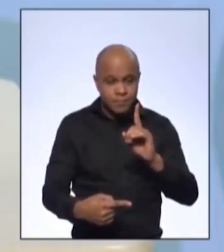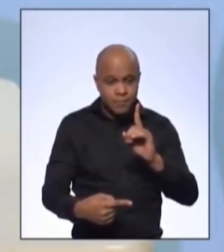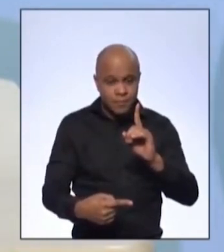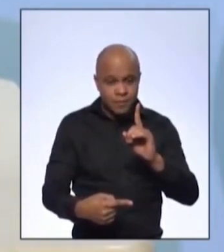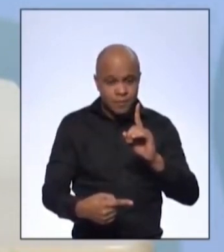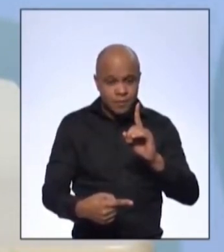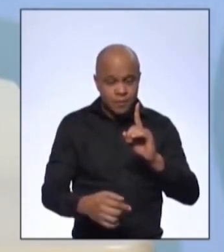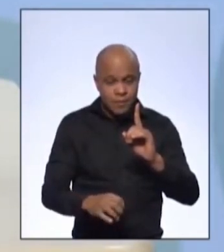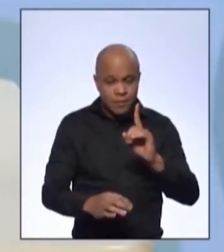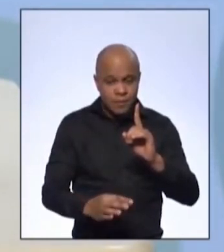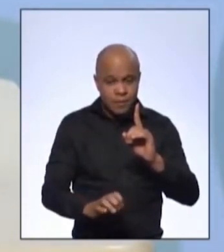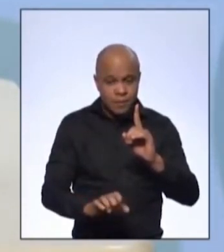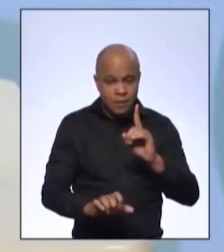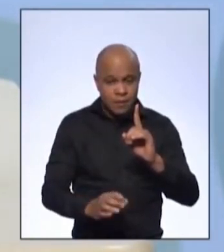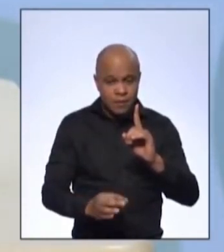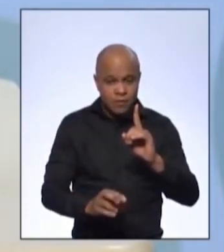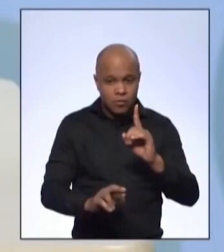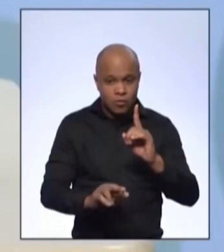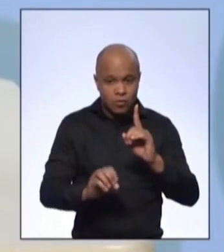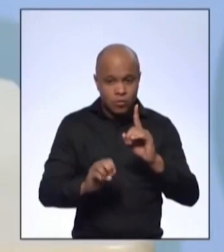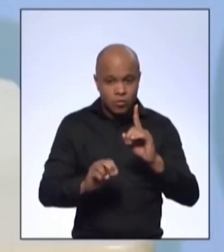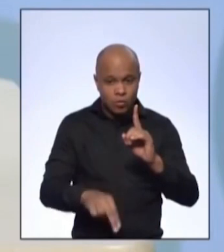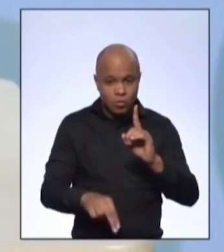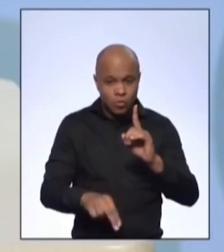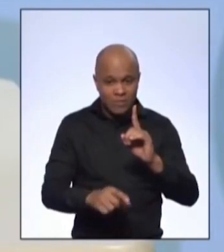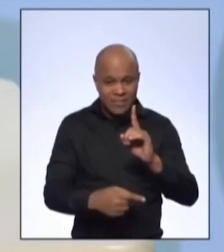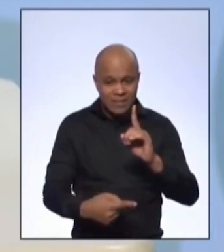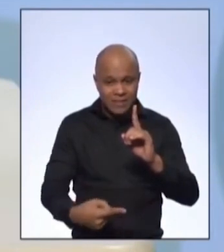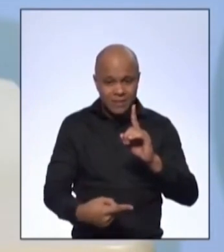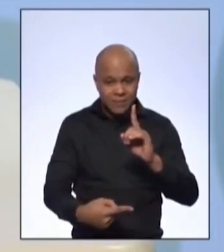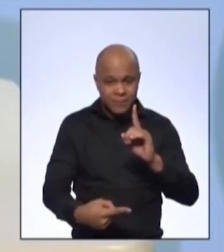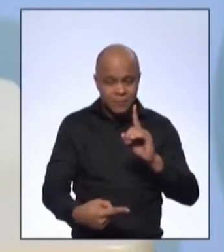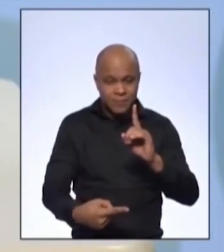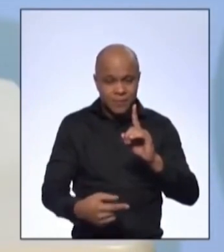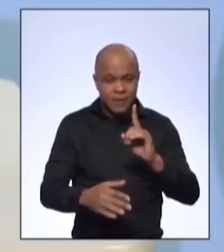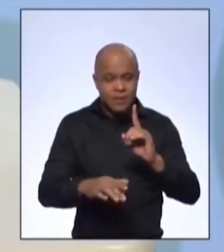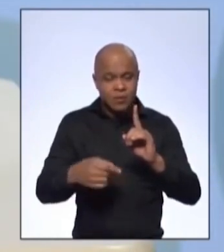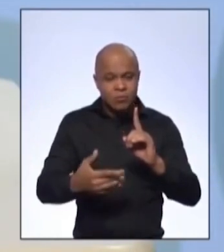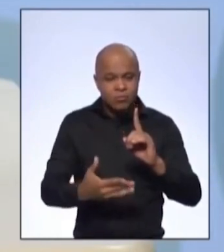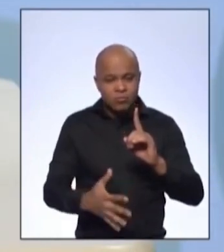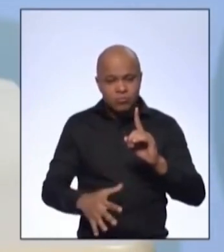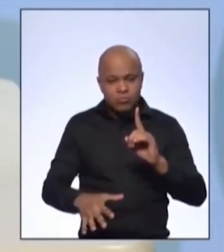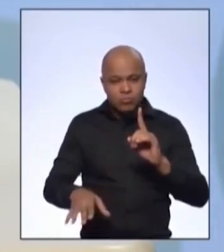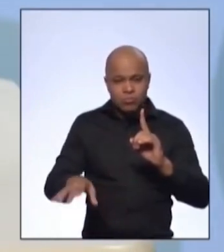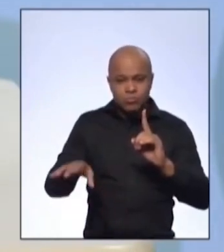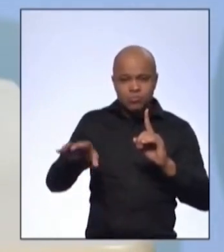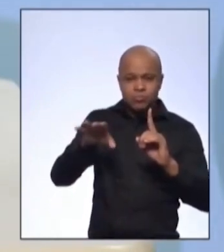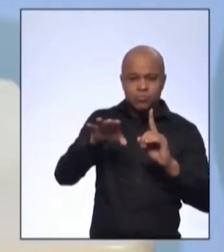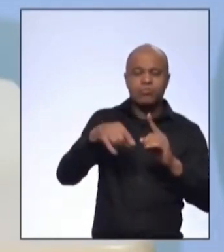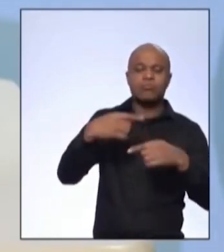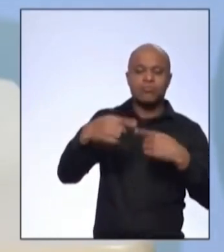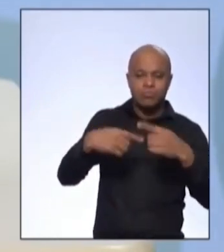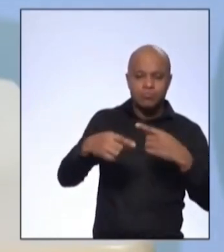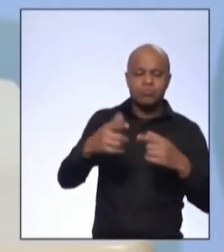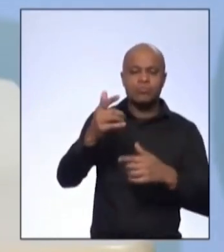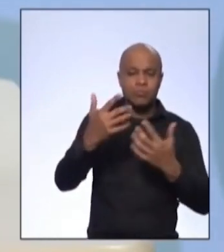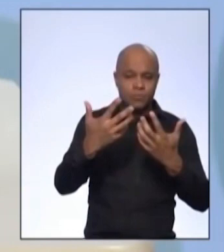de elétrons sai ali nesse sentido, tá ok? Mas a gente sabe que existe a chamada aí, a corrente convencional, que a gente